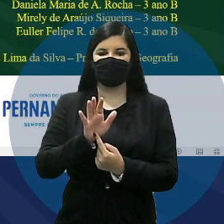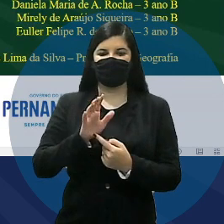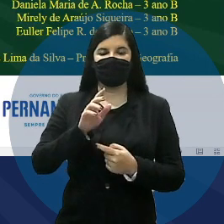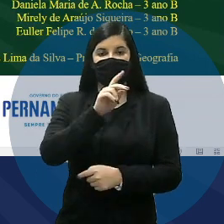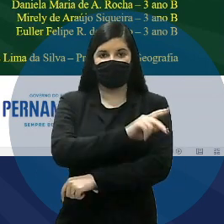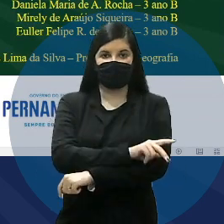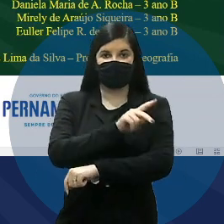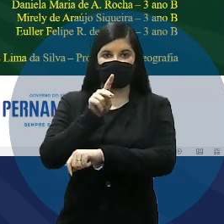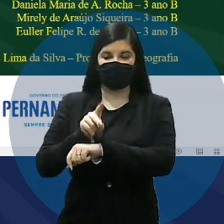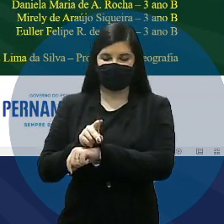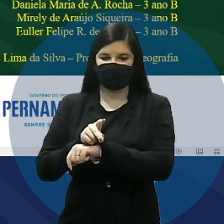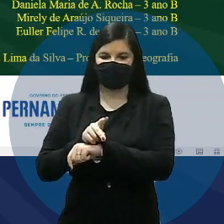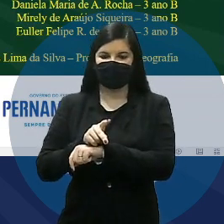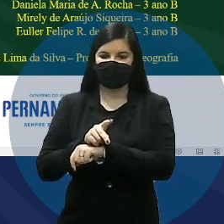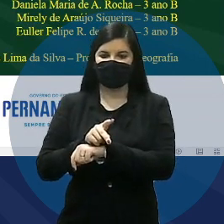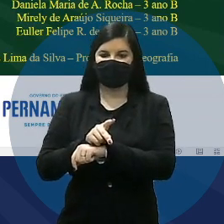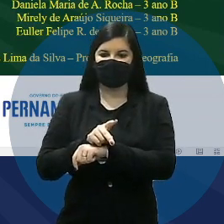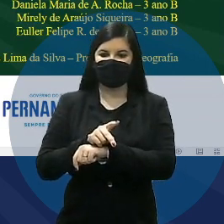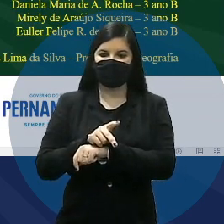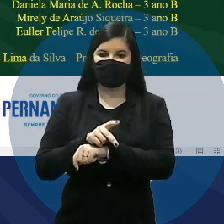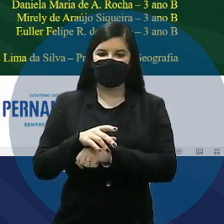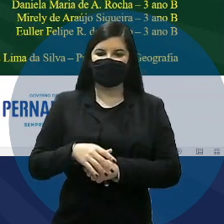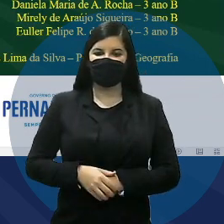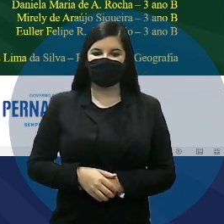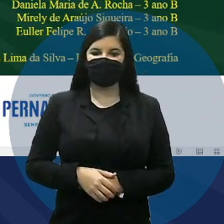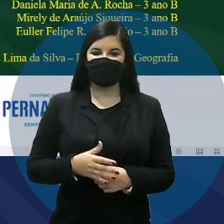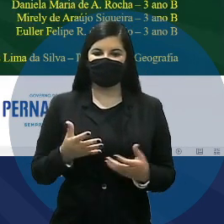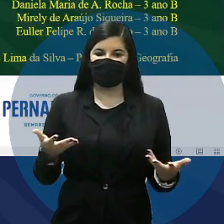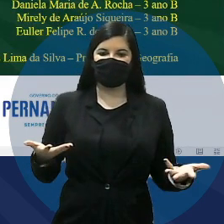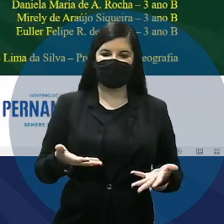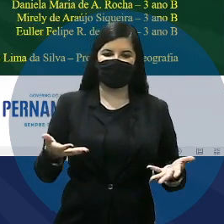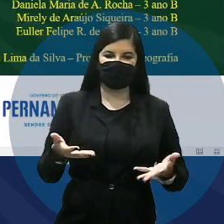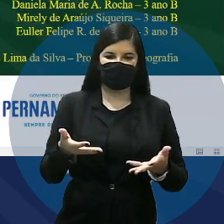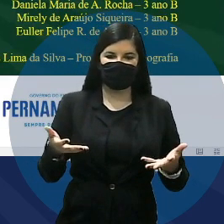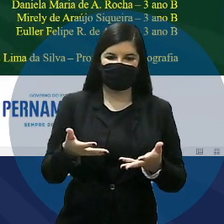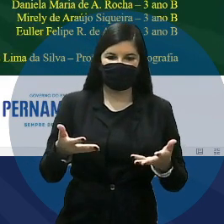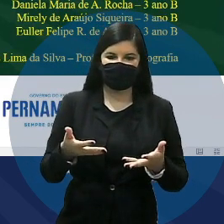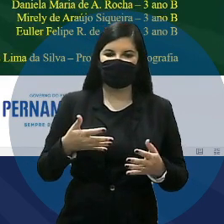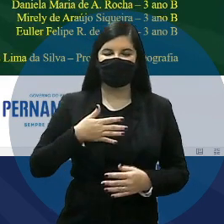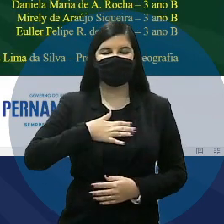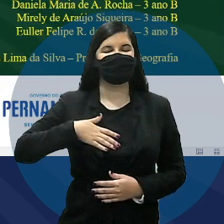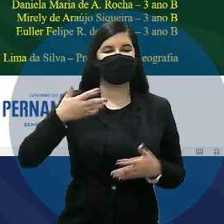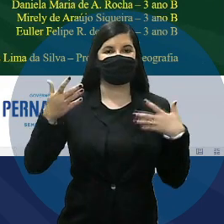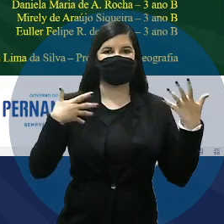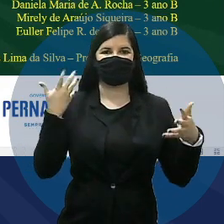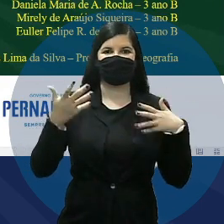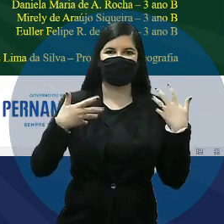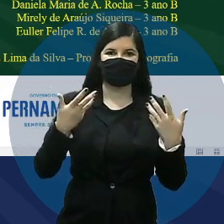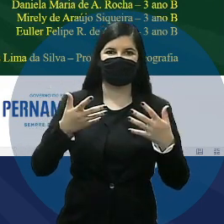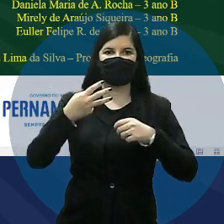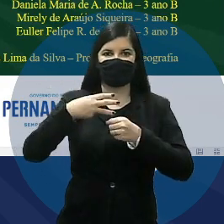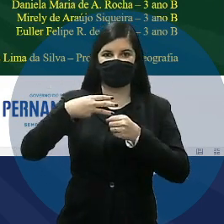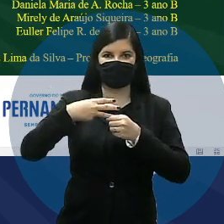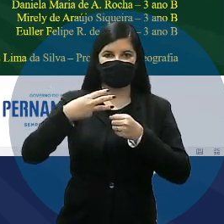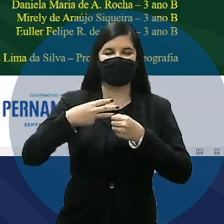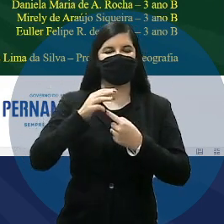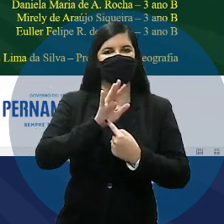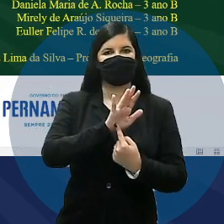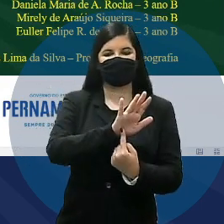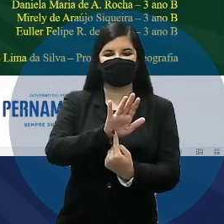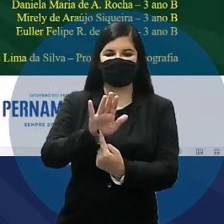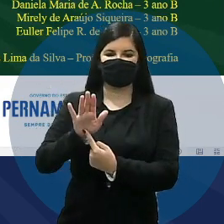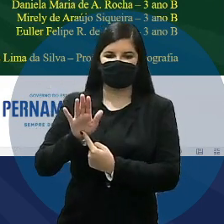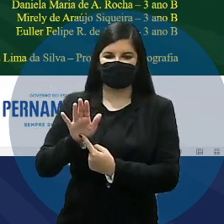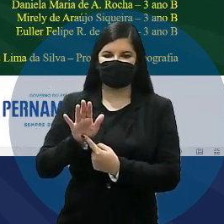pedagógicas. E estamos com grande alegria de apresentar um pouquinho do nosso município, aqui do